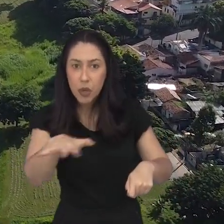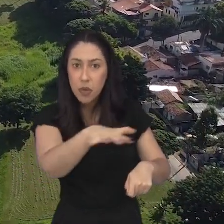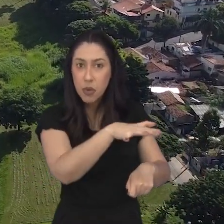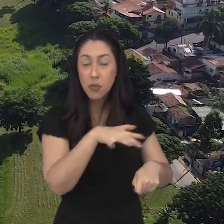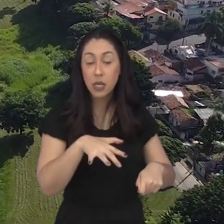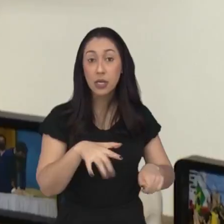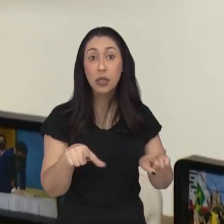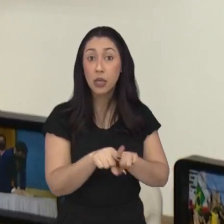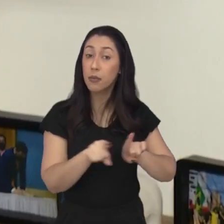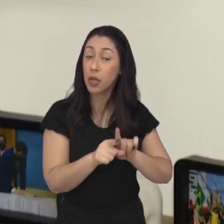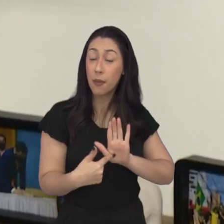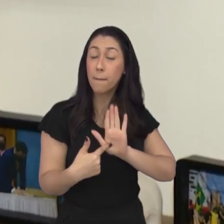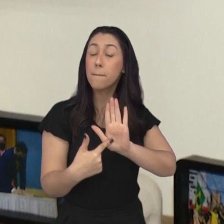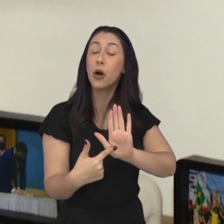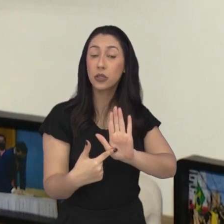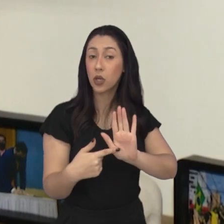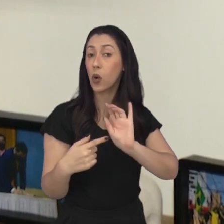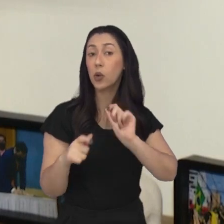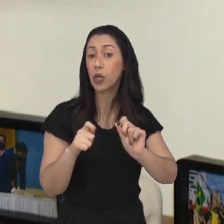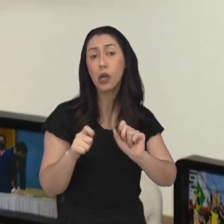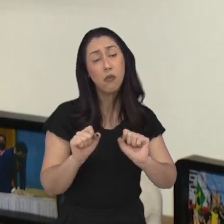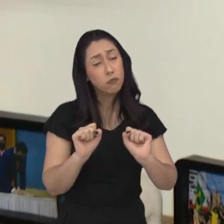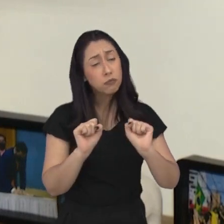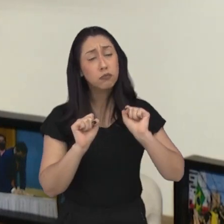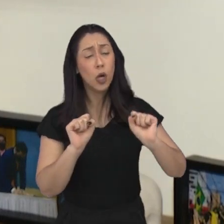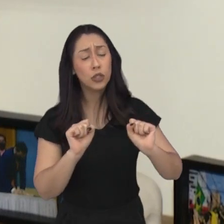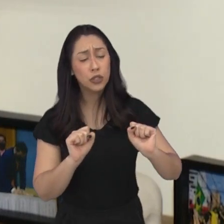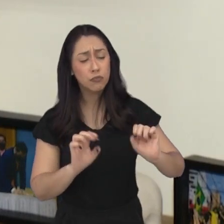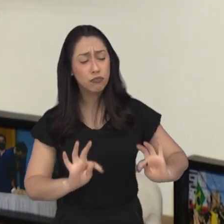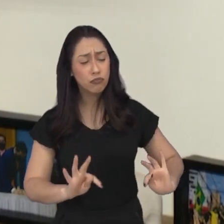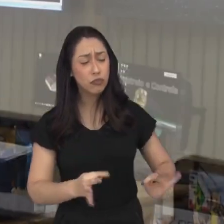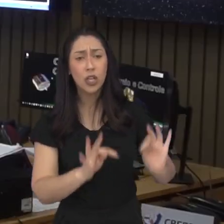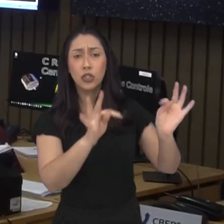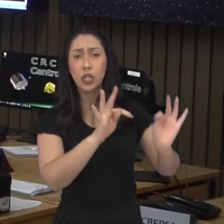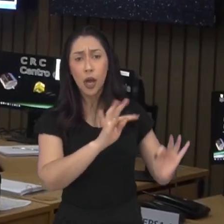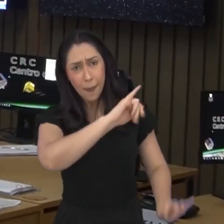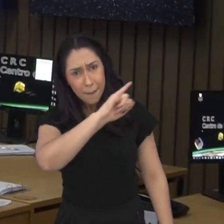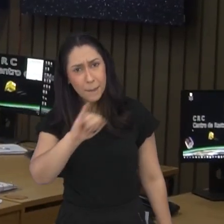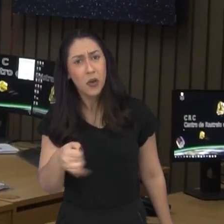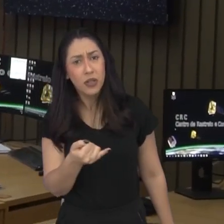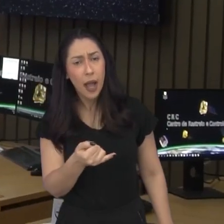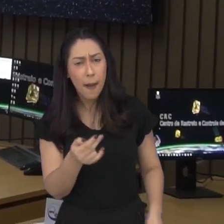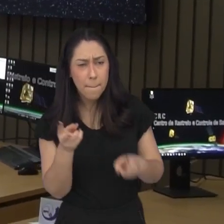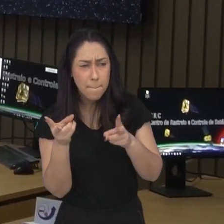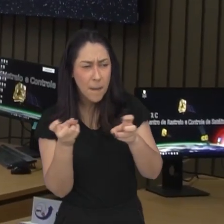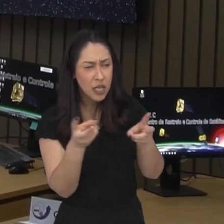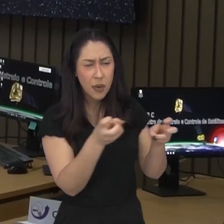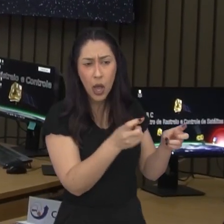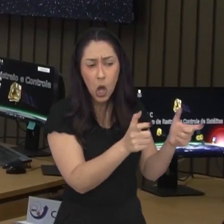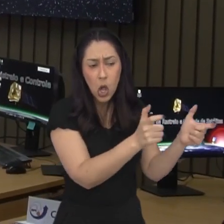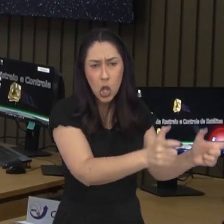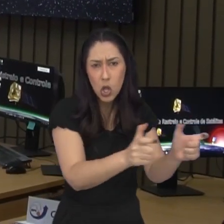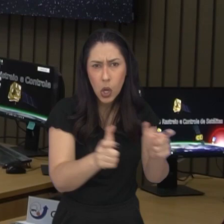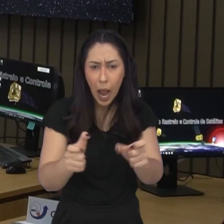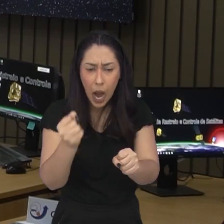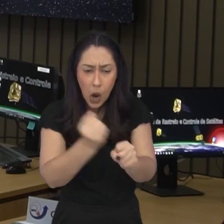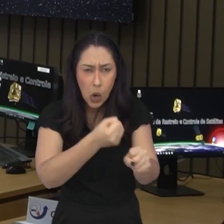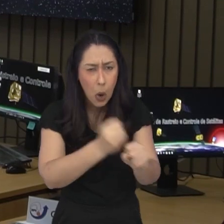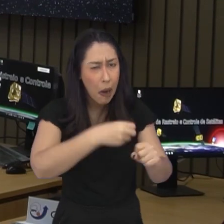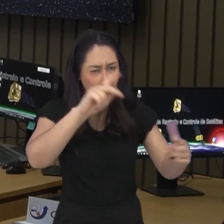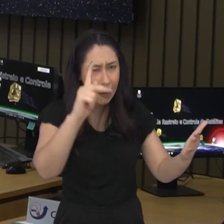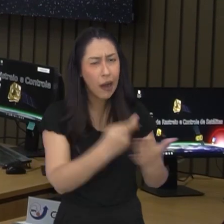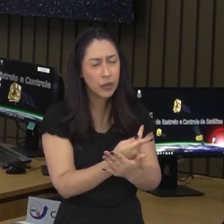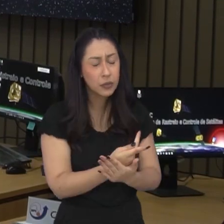diversas áreas. Ele destaca, por exemplo, a possibilidade de usar a tecnologia para fiscalizar a construção